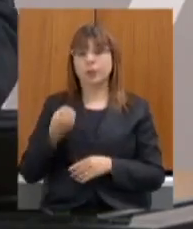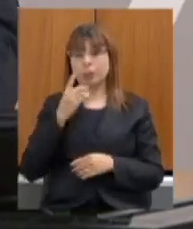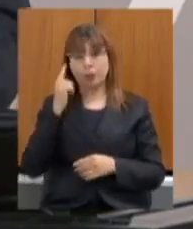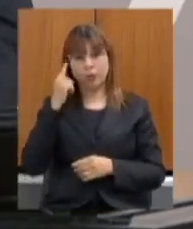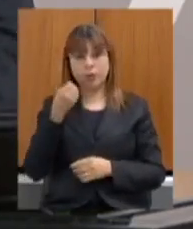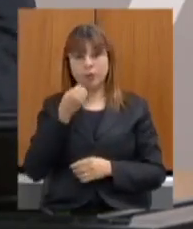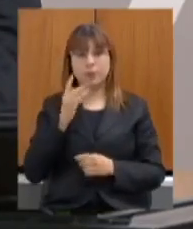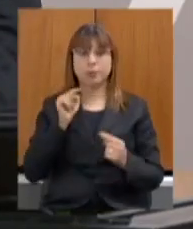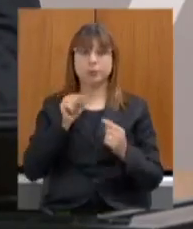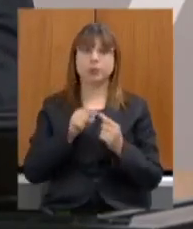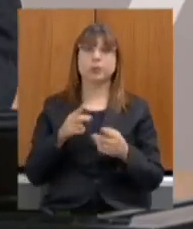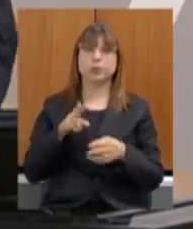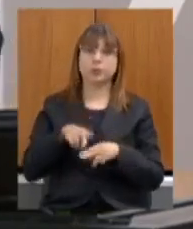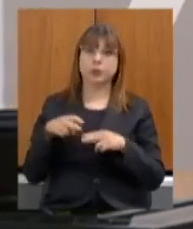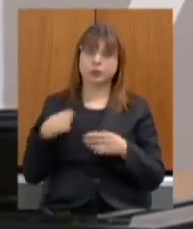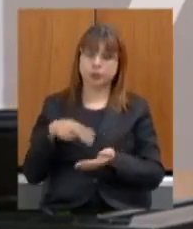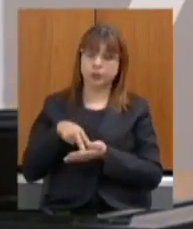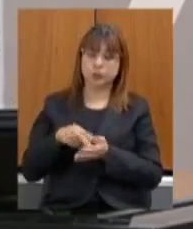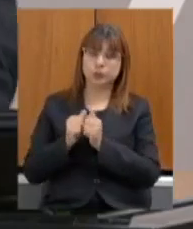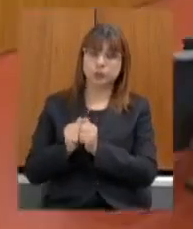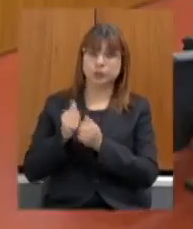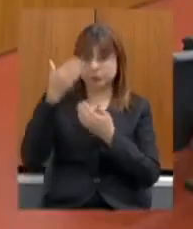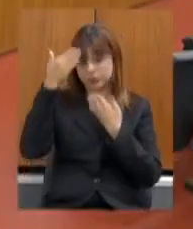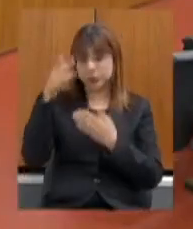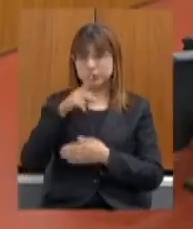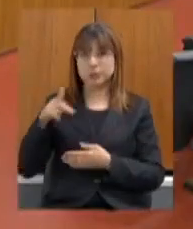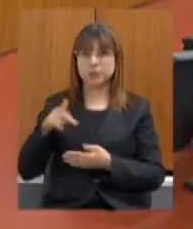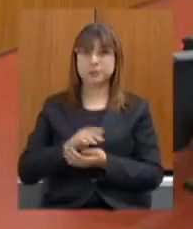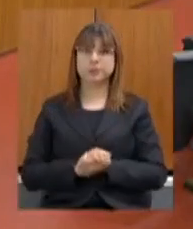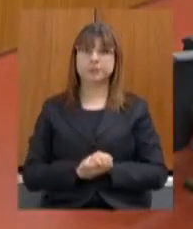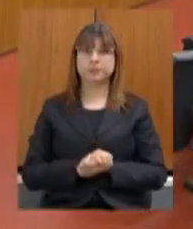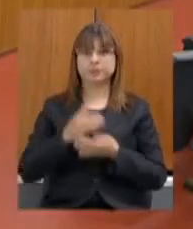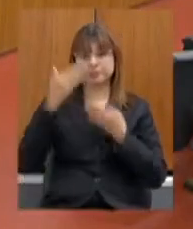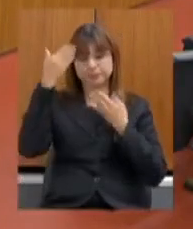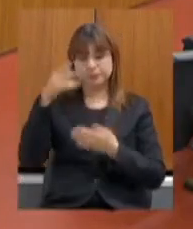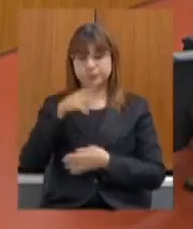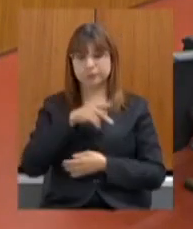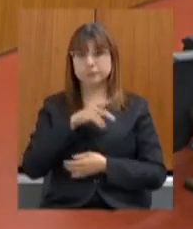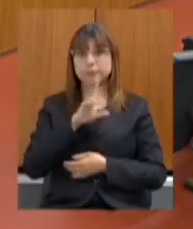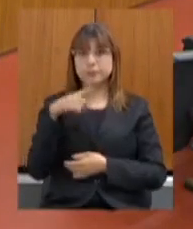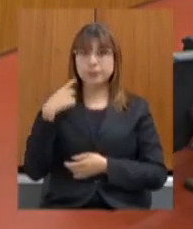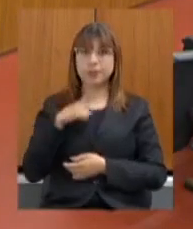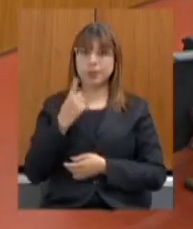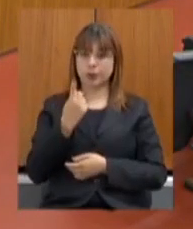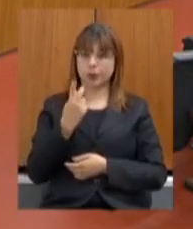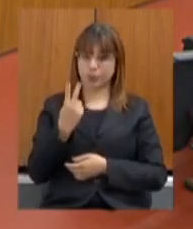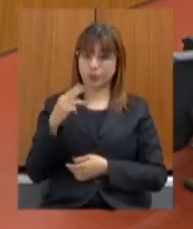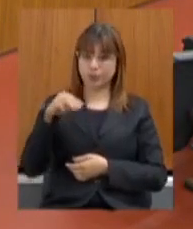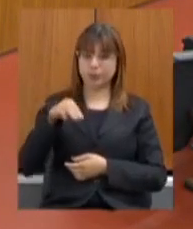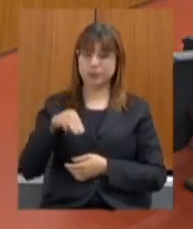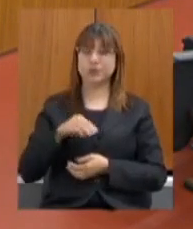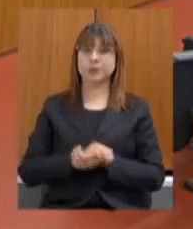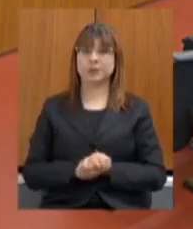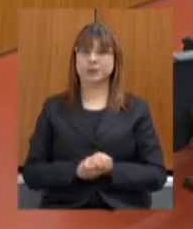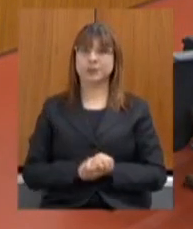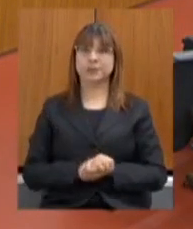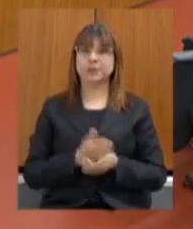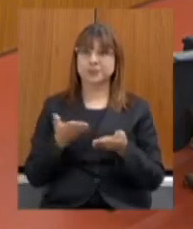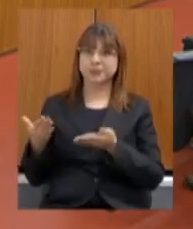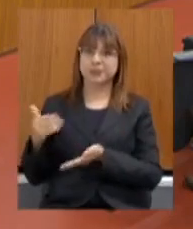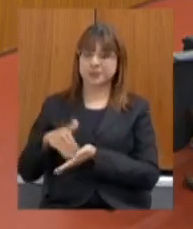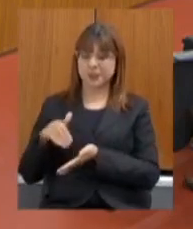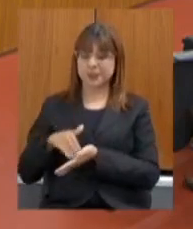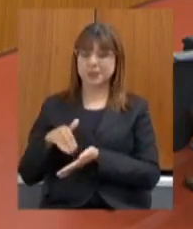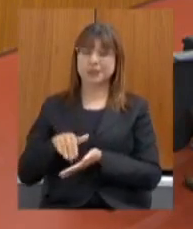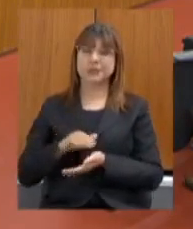isso que nós estamos firmes aqui ao lado deles. Muito obrigado, presidente. Obrigado, deputado. Você terá mais dois minutos. Secretário. De novo,